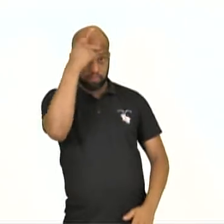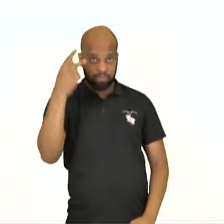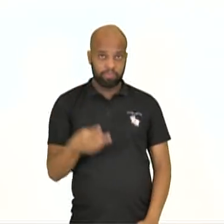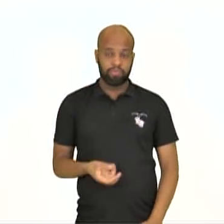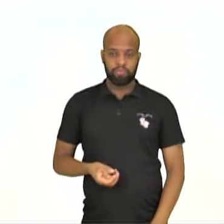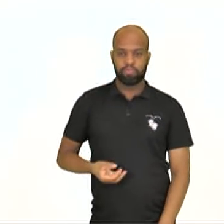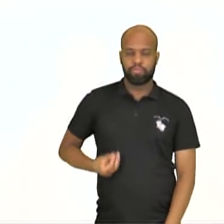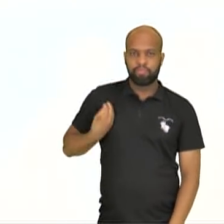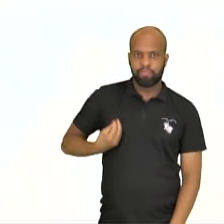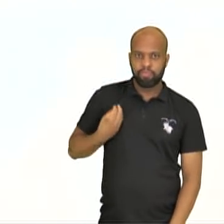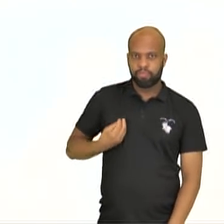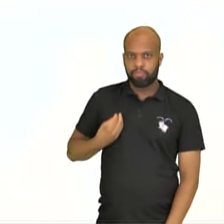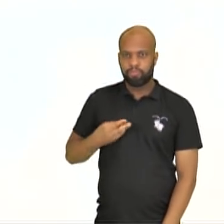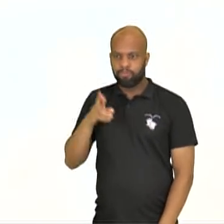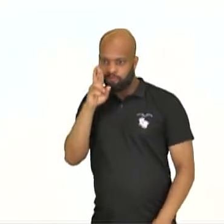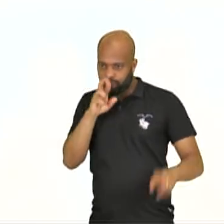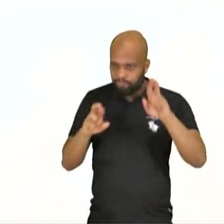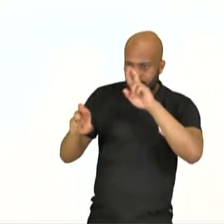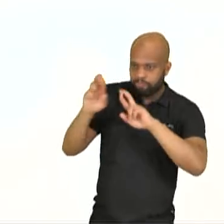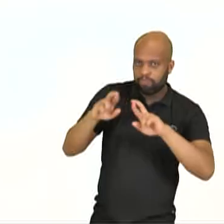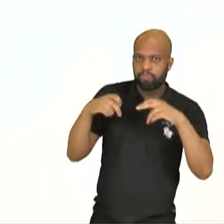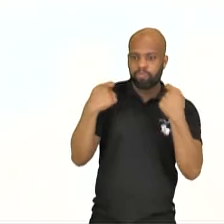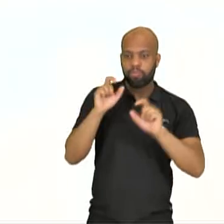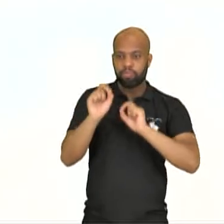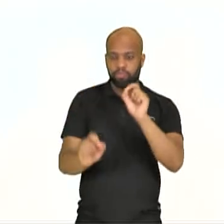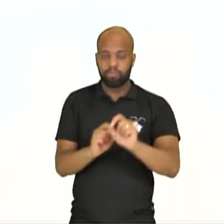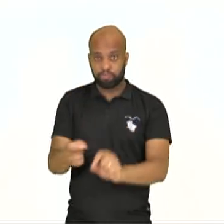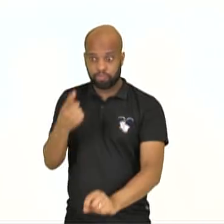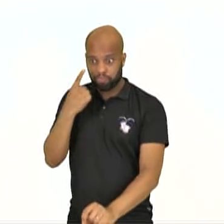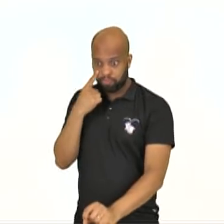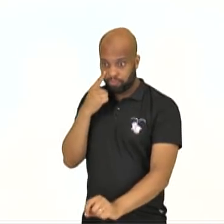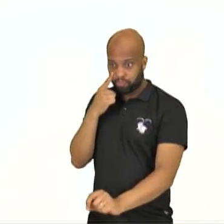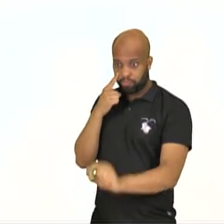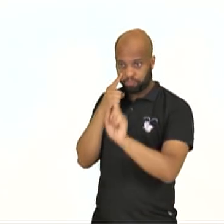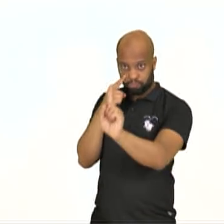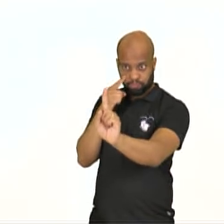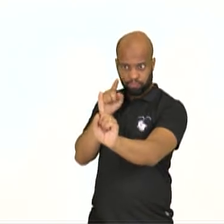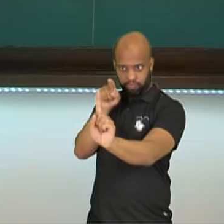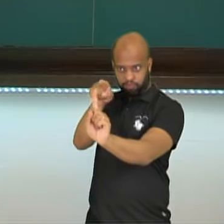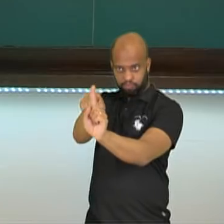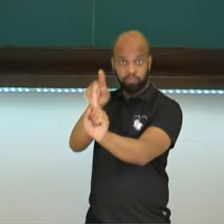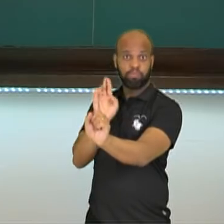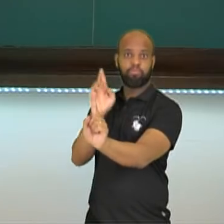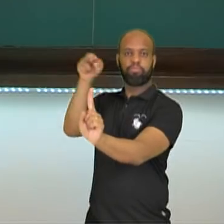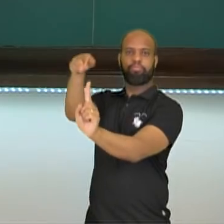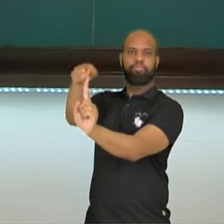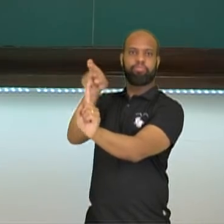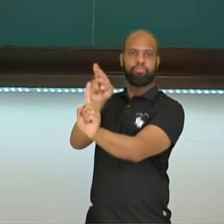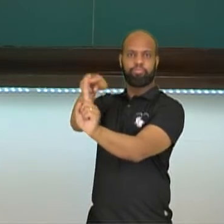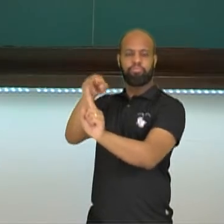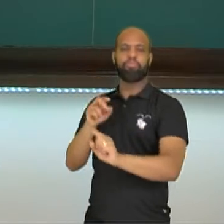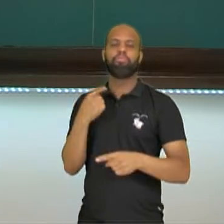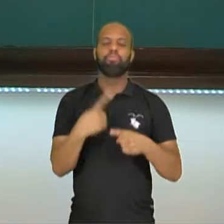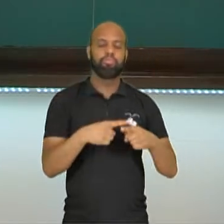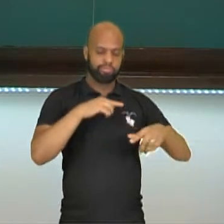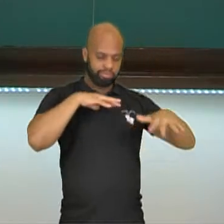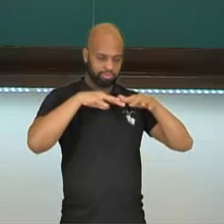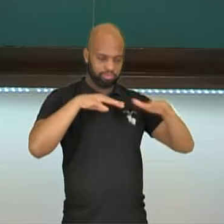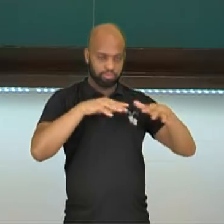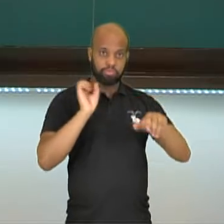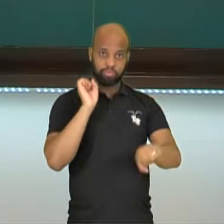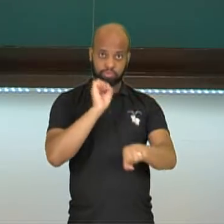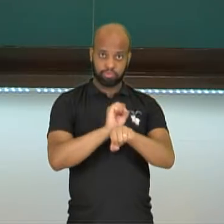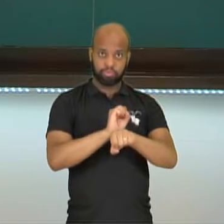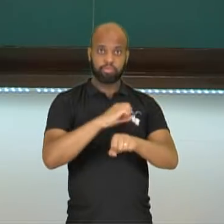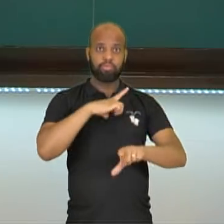um sistema de referência, chamado de referencial. Ou seja, o movimento repouso ele irá ser definido a partir de